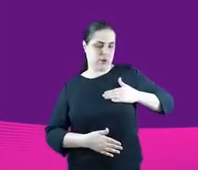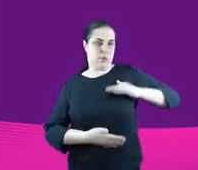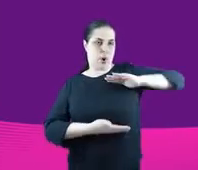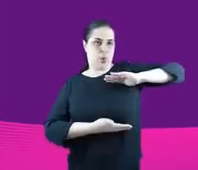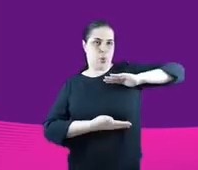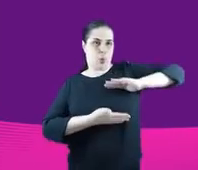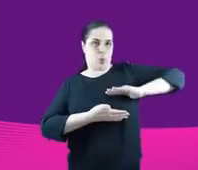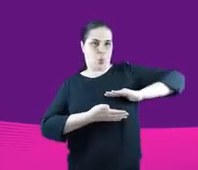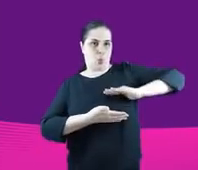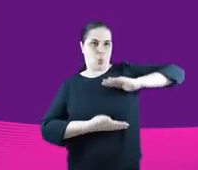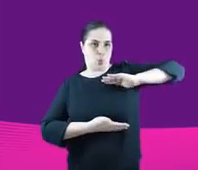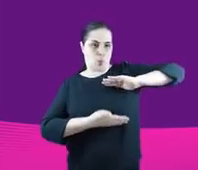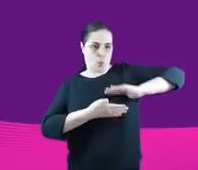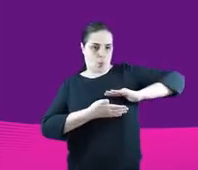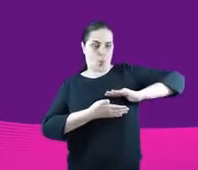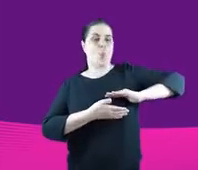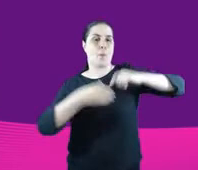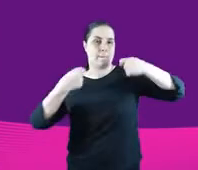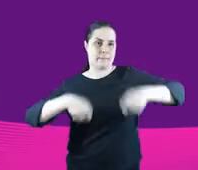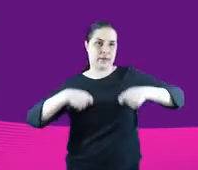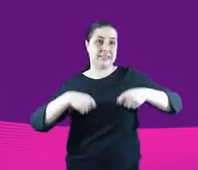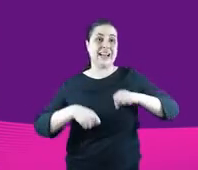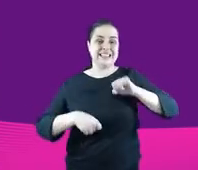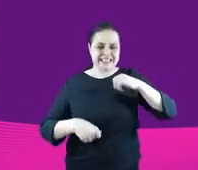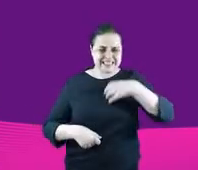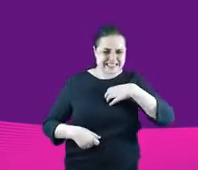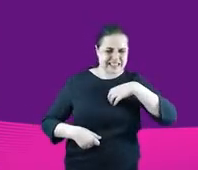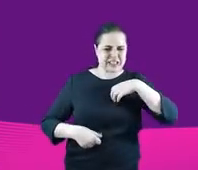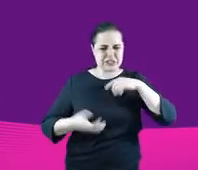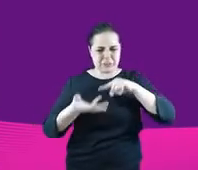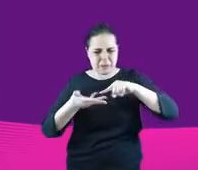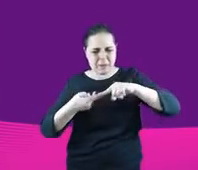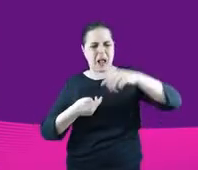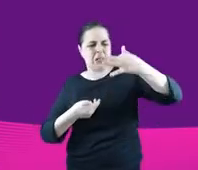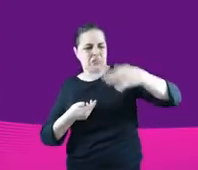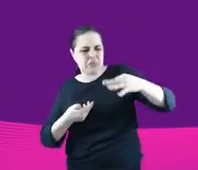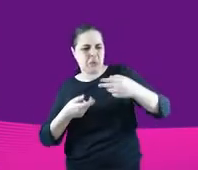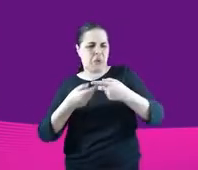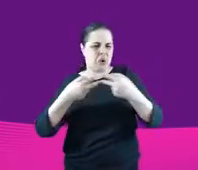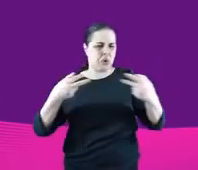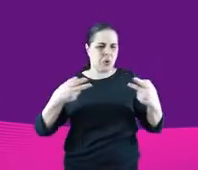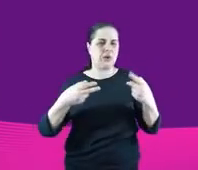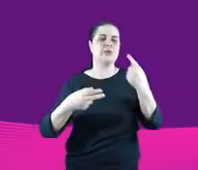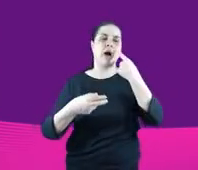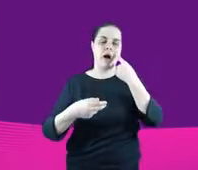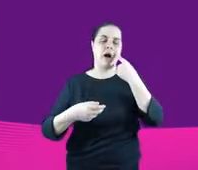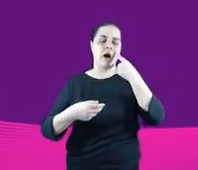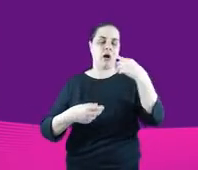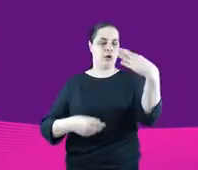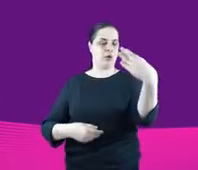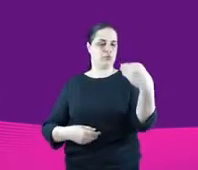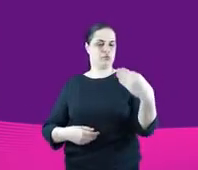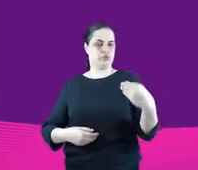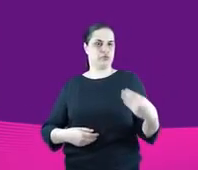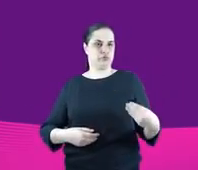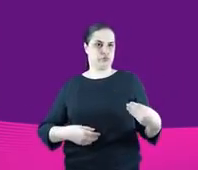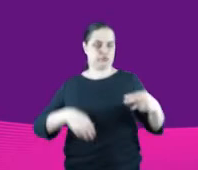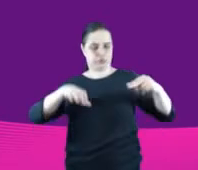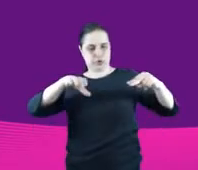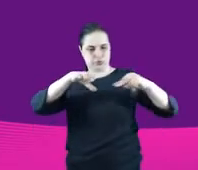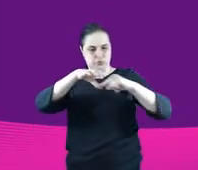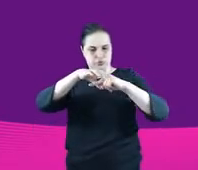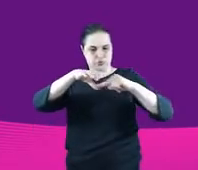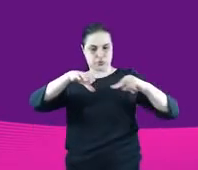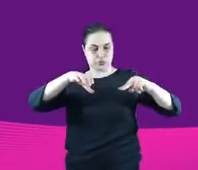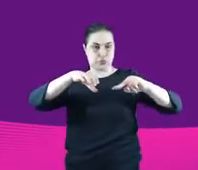houver sintoma, aí sim se parte para um exame específico, exames de imagem relacionados àquele sintoma. Por que